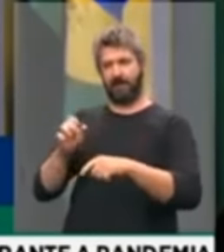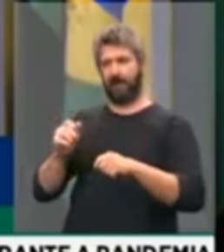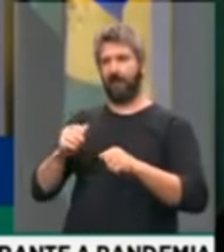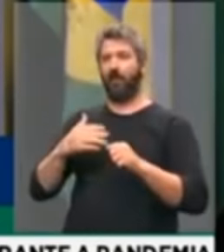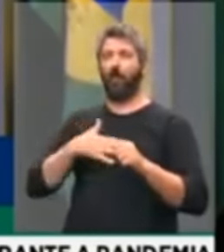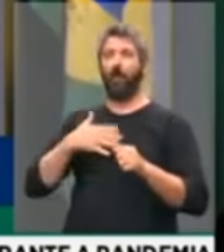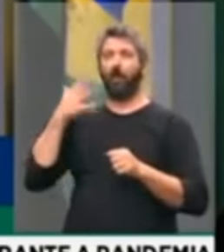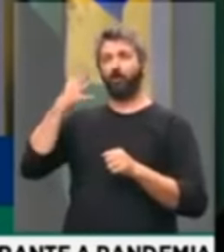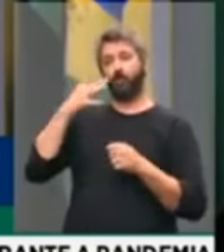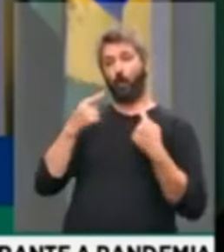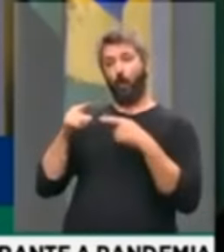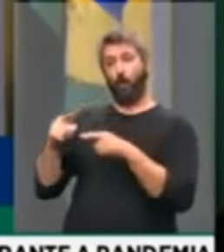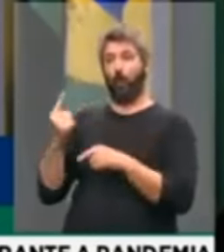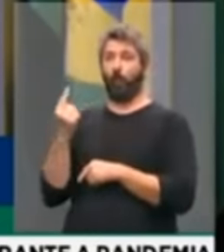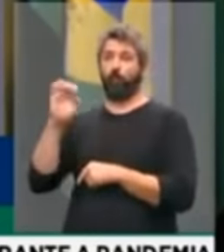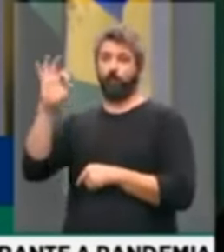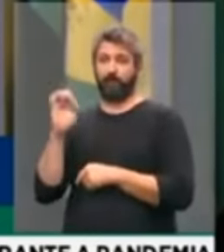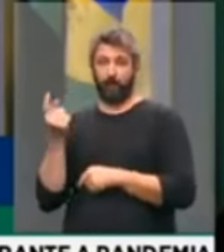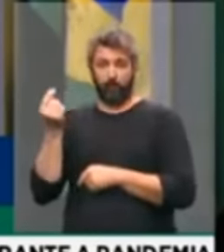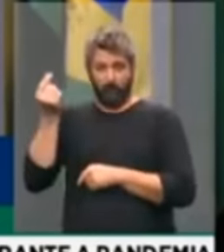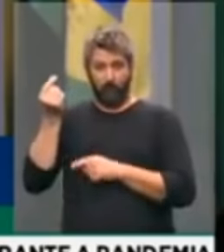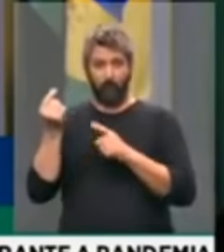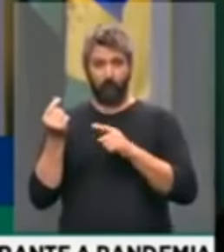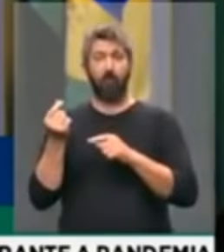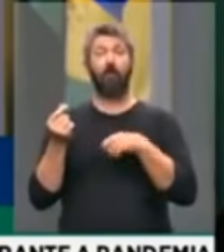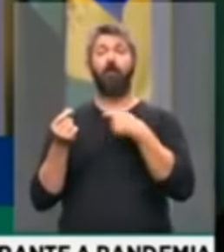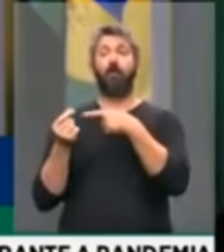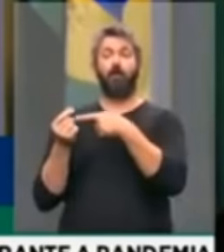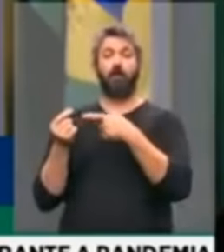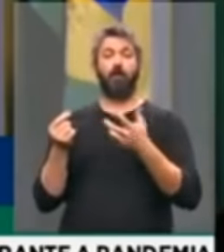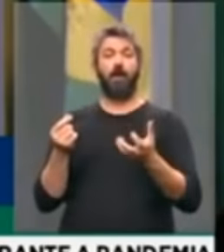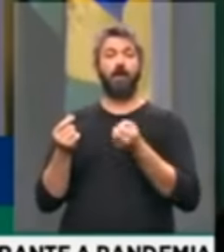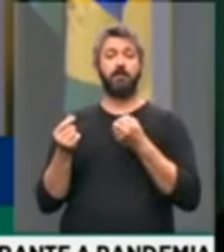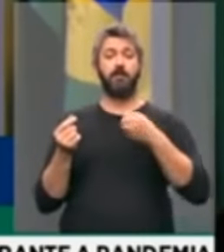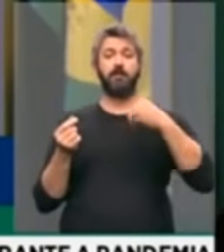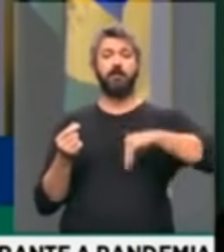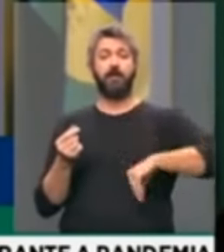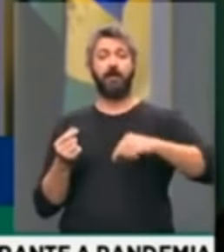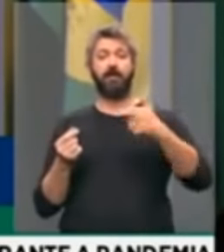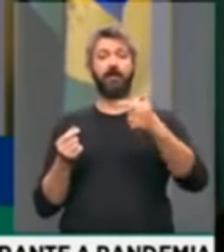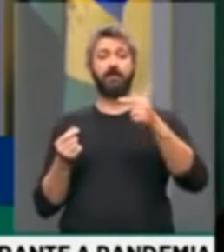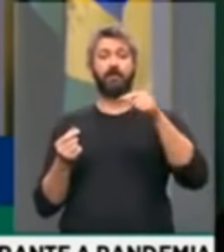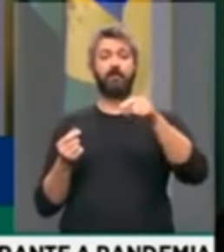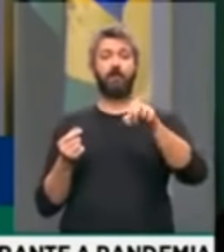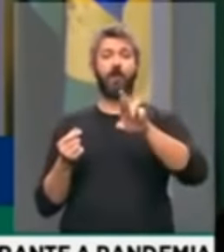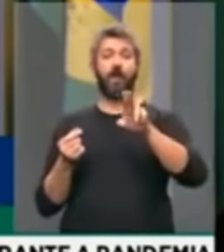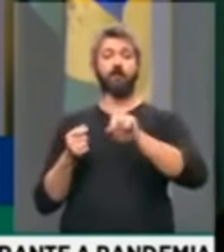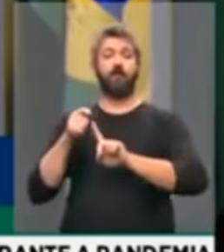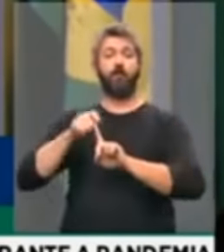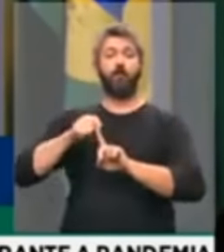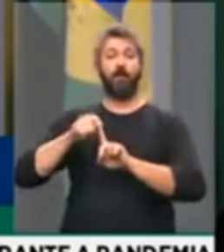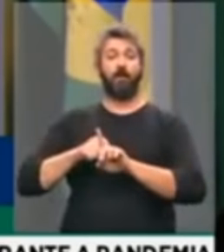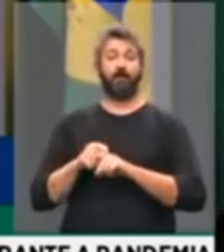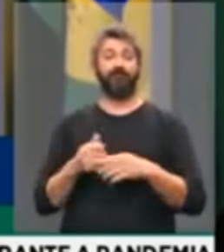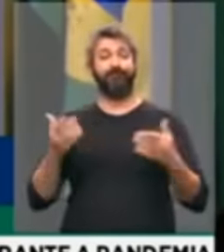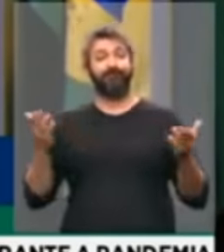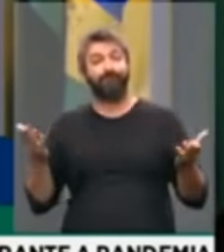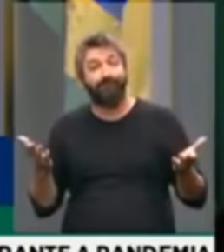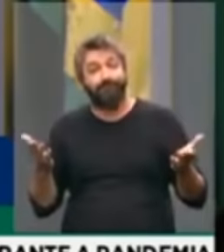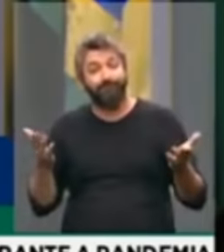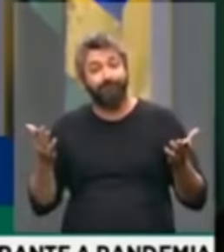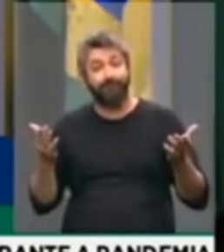gostam de discursar contra um por cento mais rico são aqueles que recebem em média 27 mil reais por mês ou seja